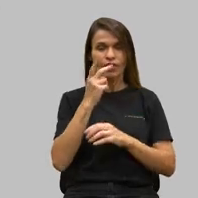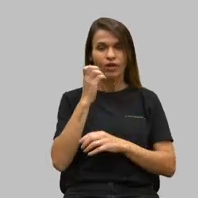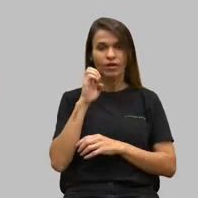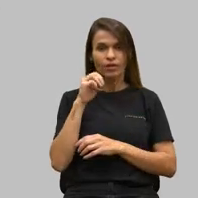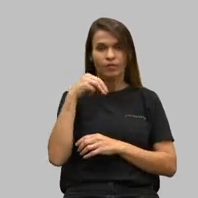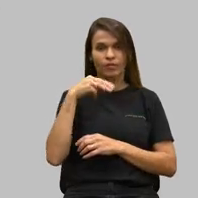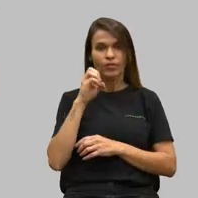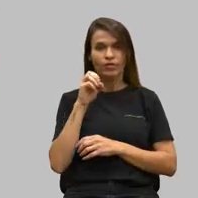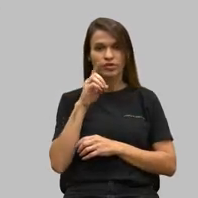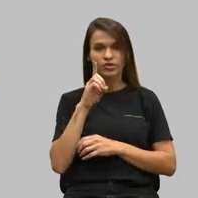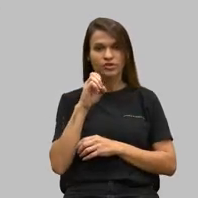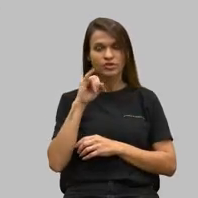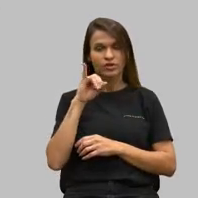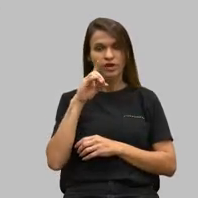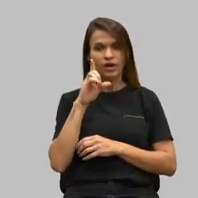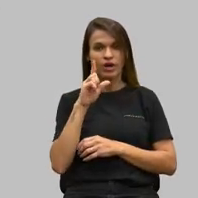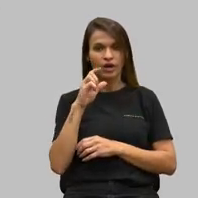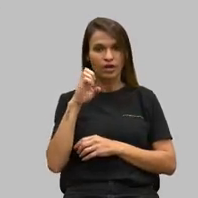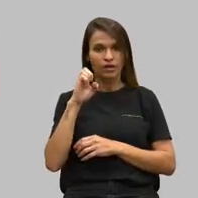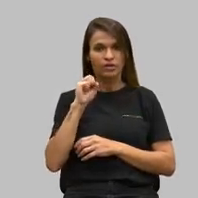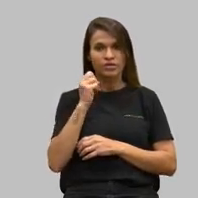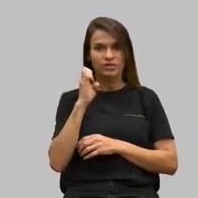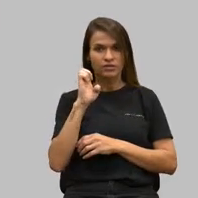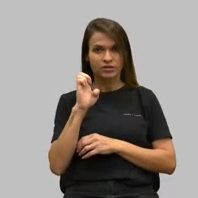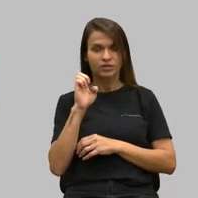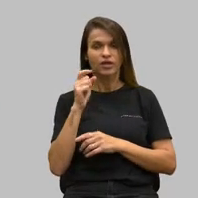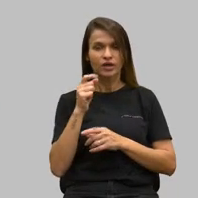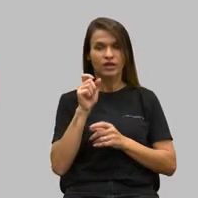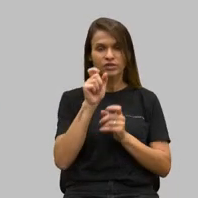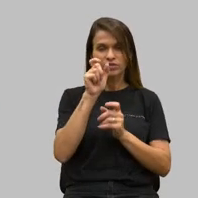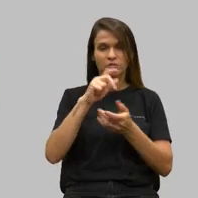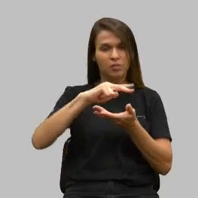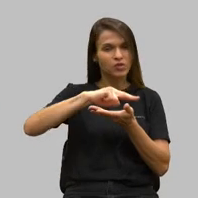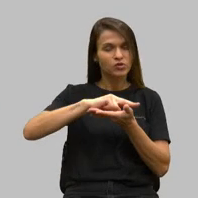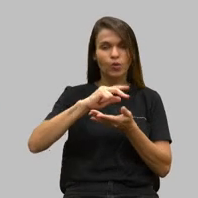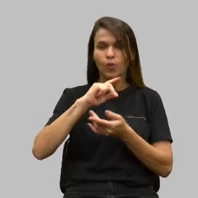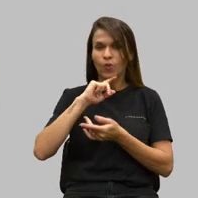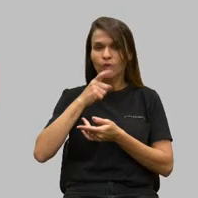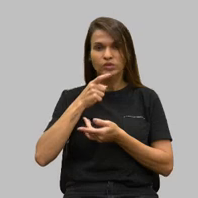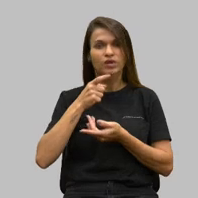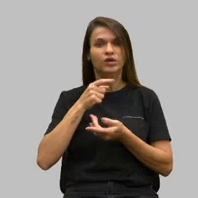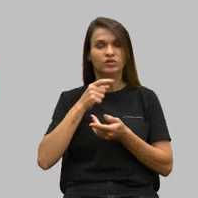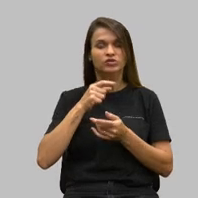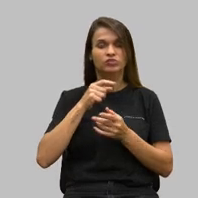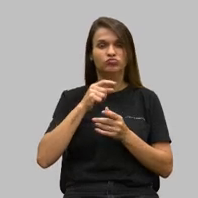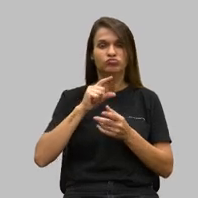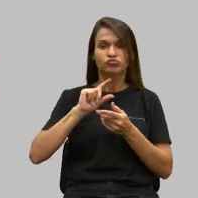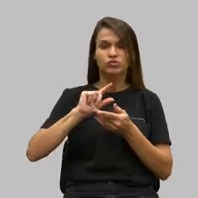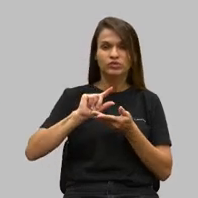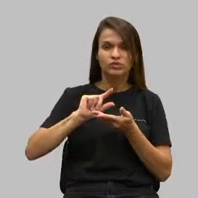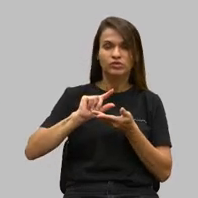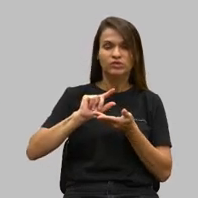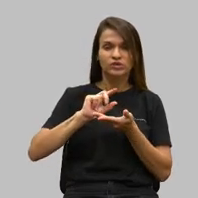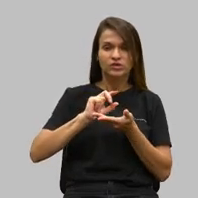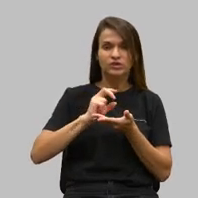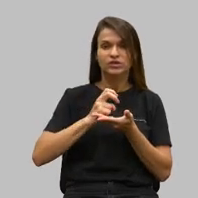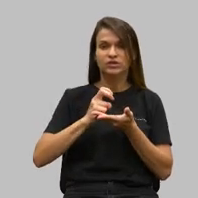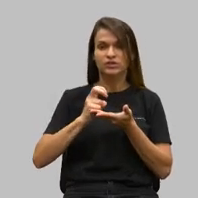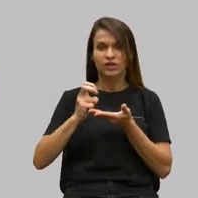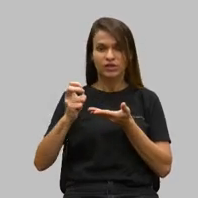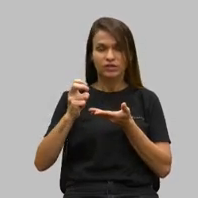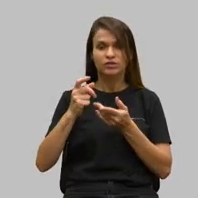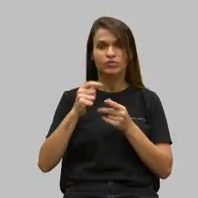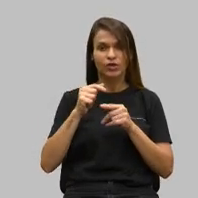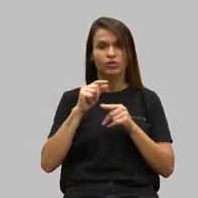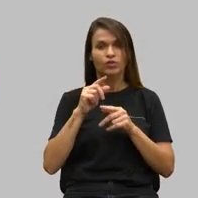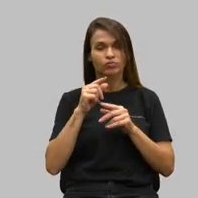do atendimento, com o aumento da expectativa de vida, esses pacientes que não conseguem sair pelo transplante, eles vão, obviamente, aumentando. Então, a gente